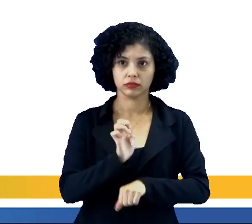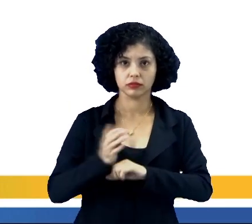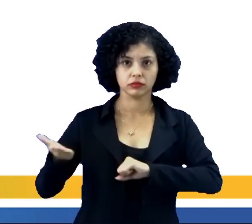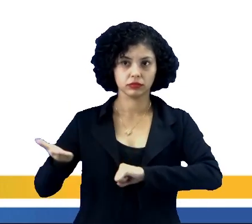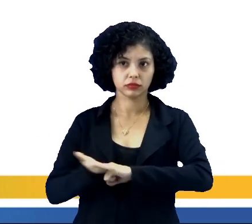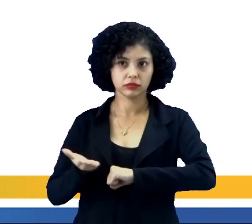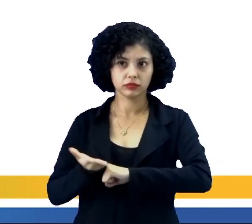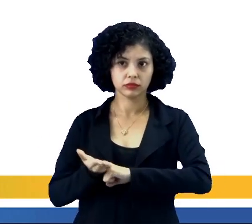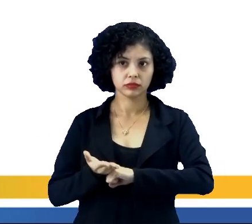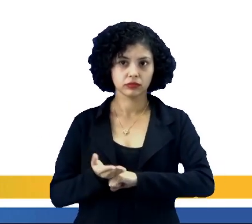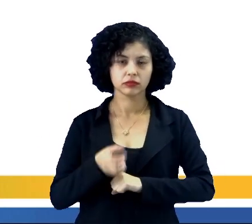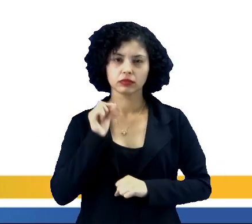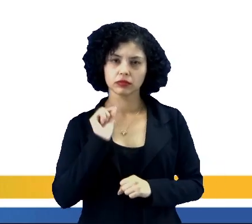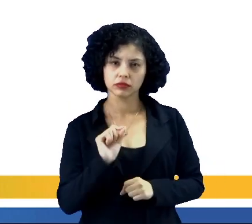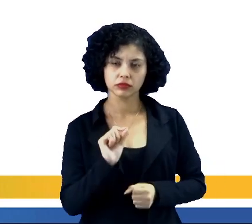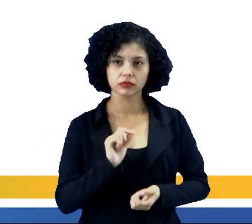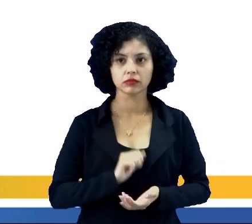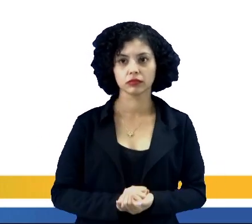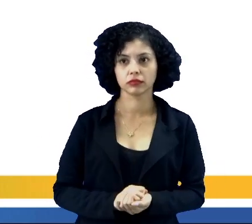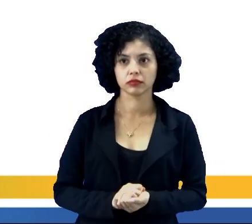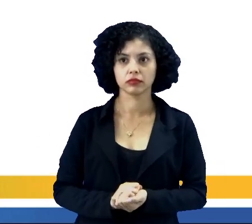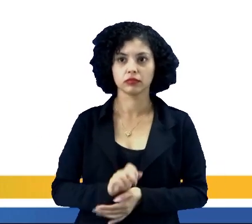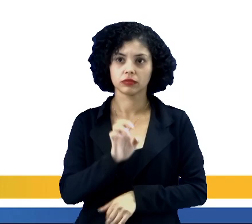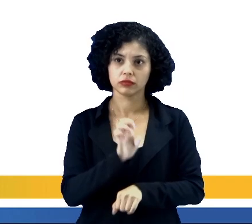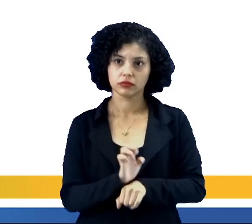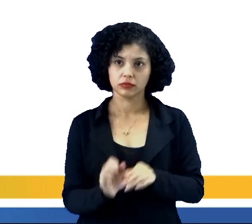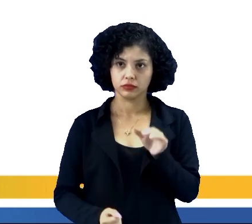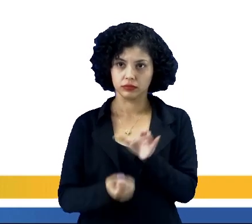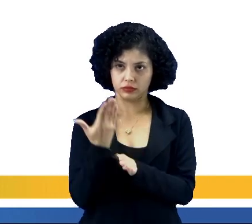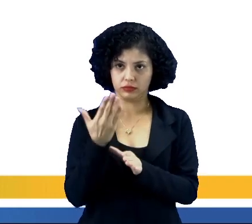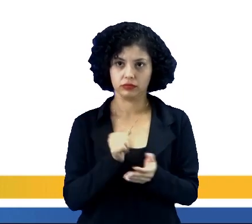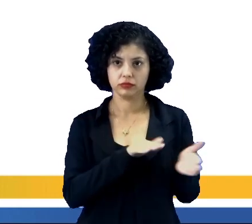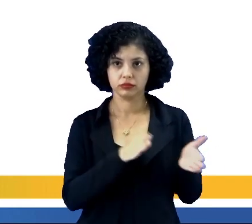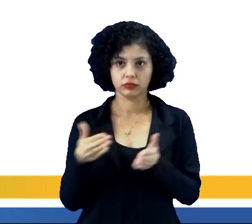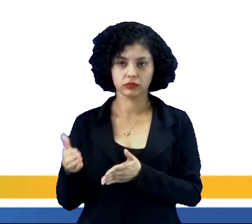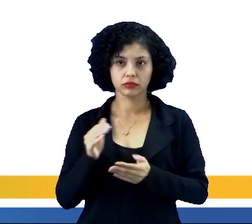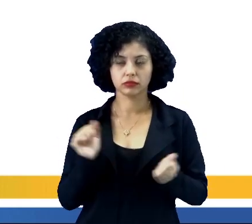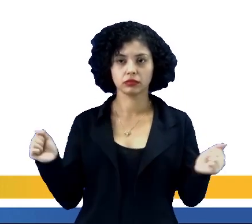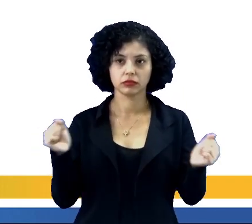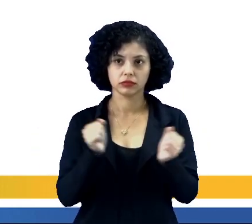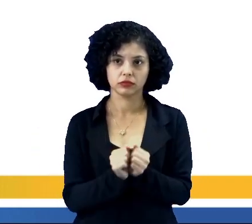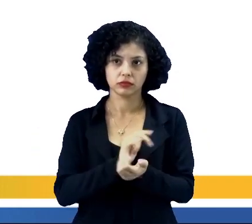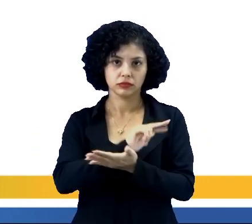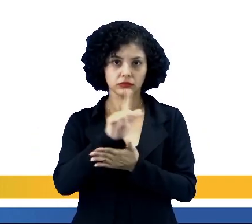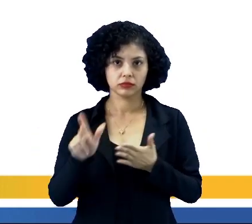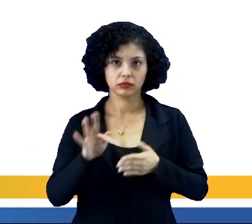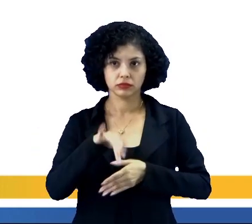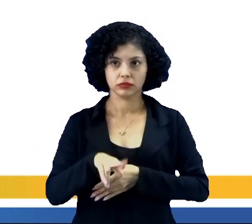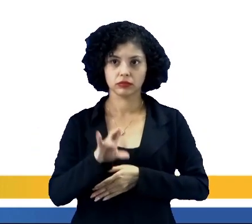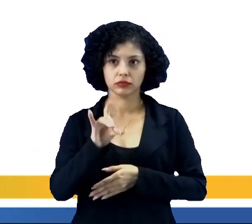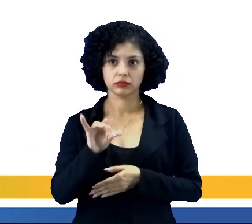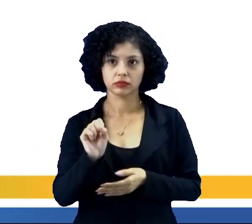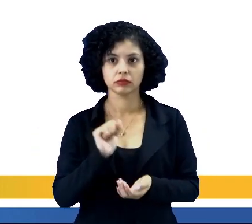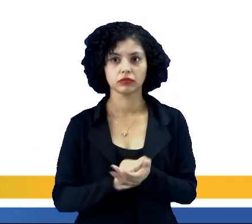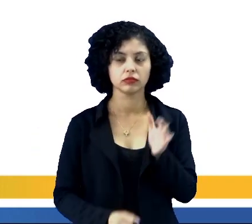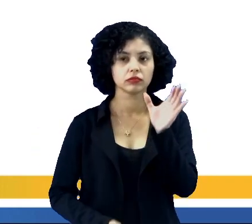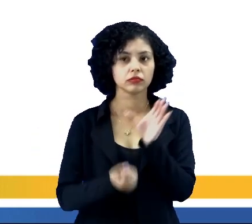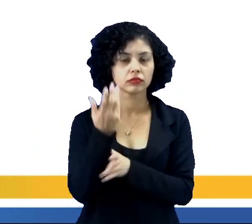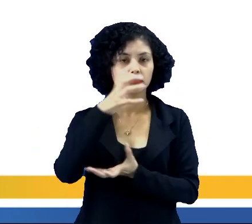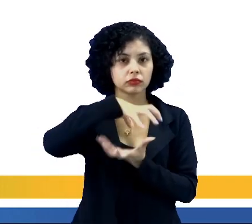moderno? É a indagação. O Estado moderno surgiu a partir da união dos diversos